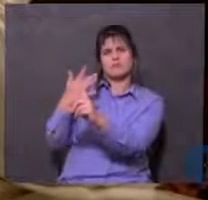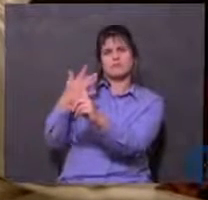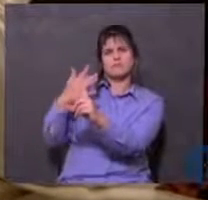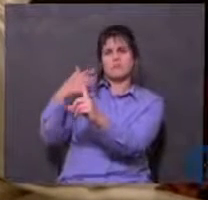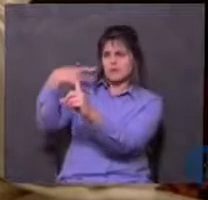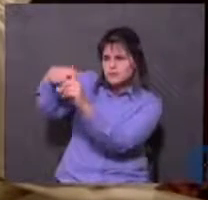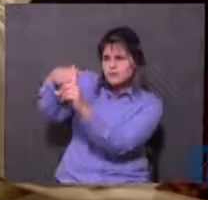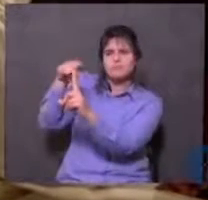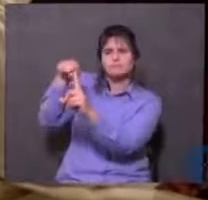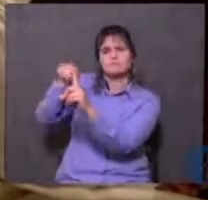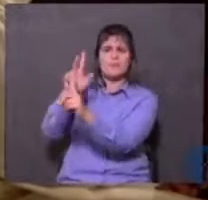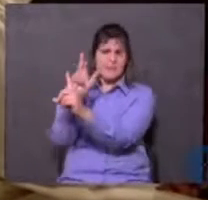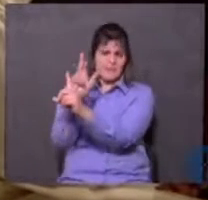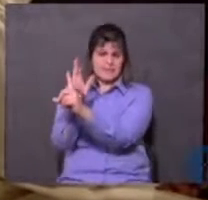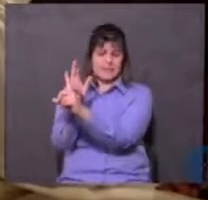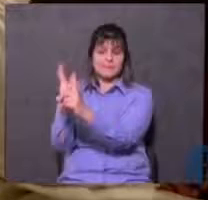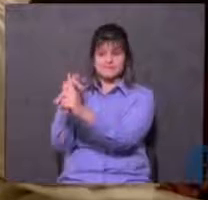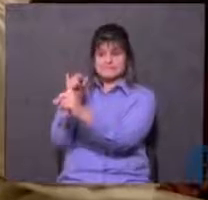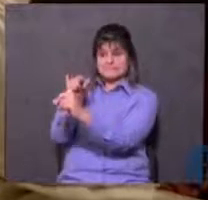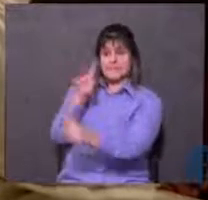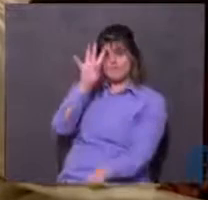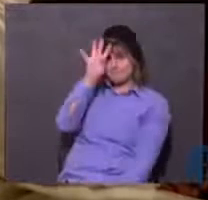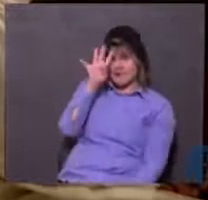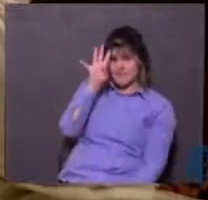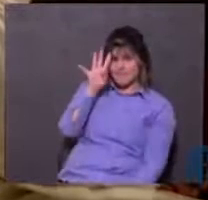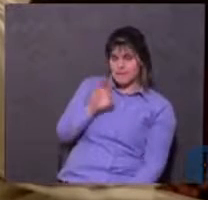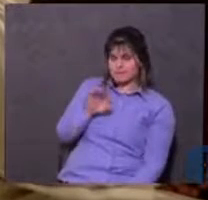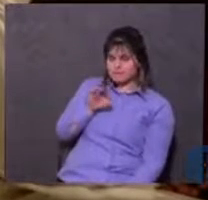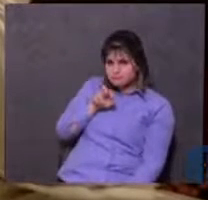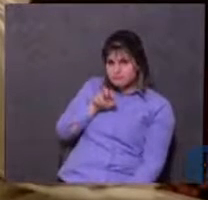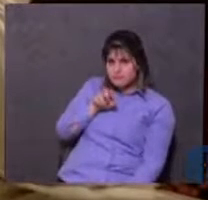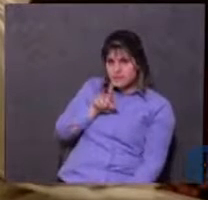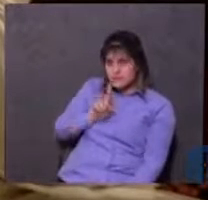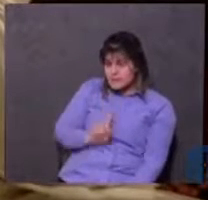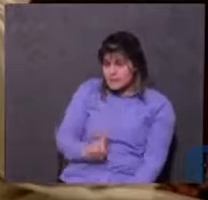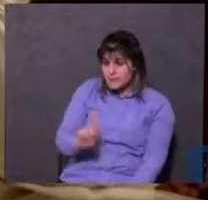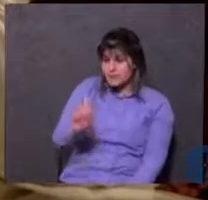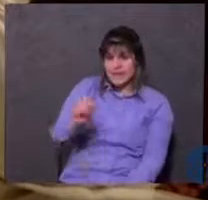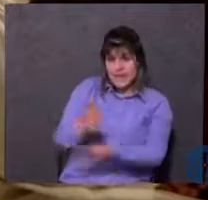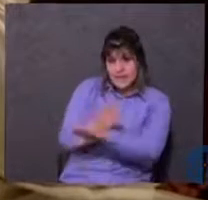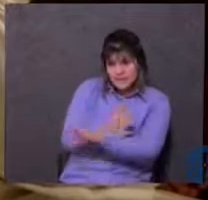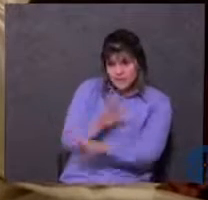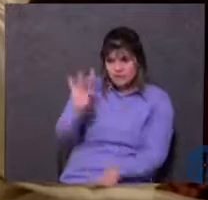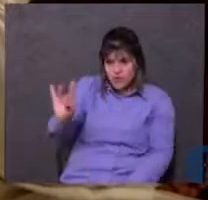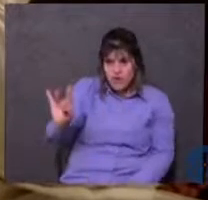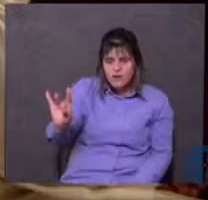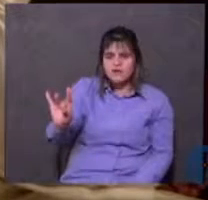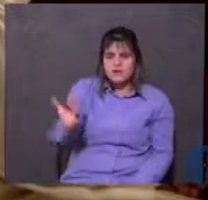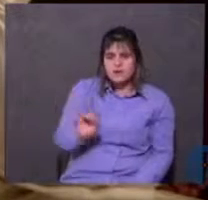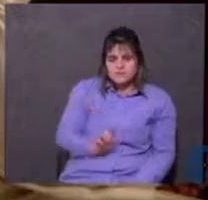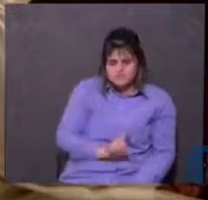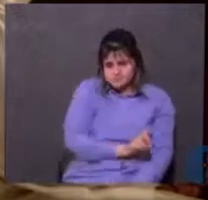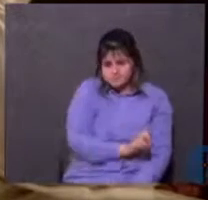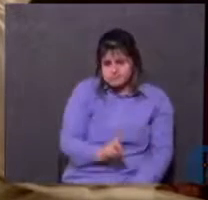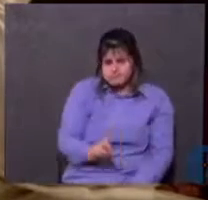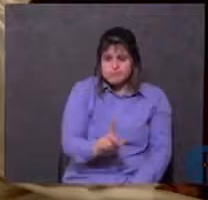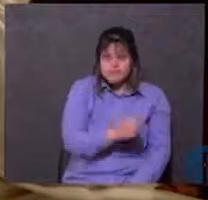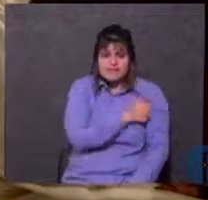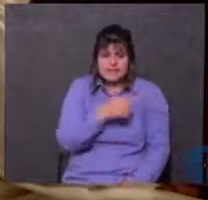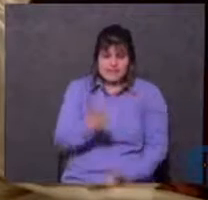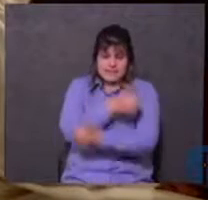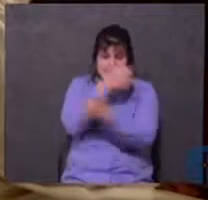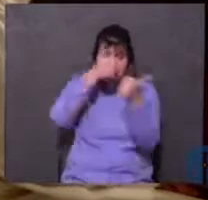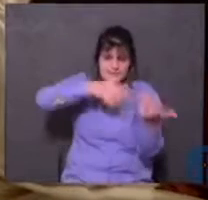O Santo Padre, antes de chegar aí, atravessou uma grande cidade meio